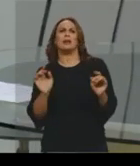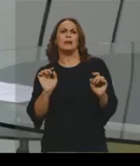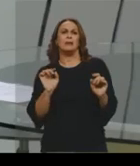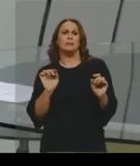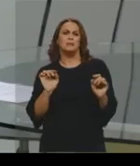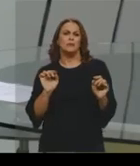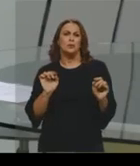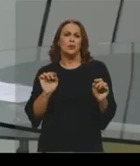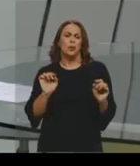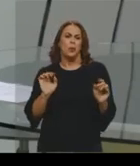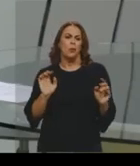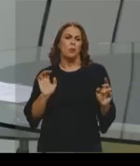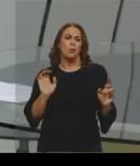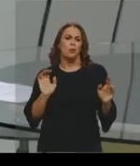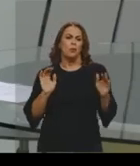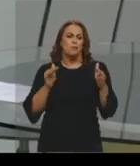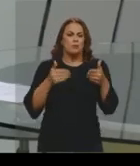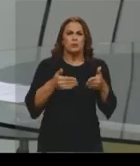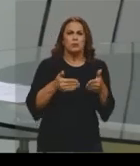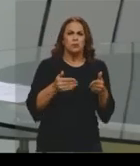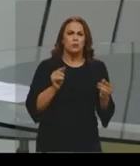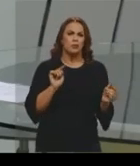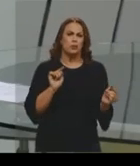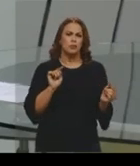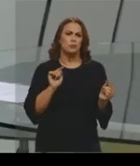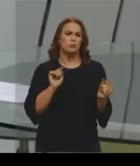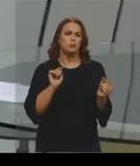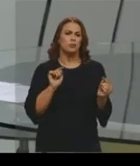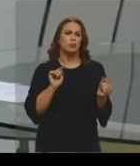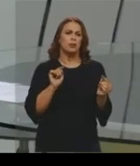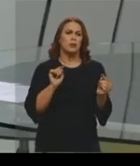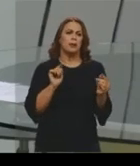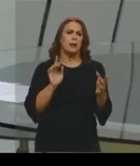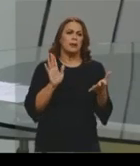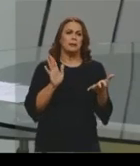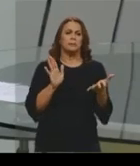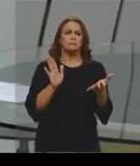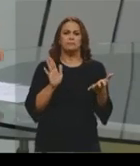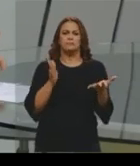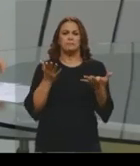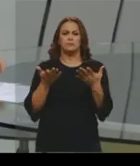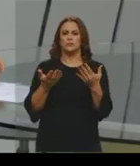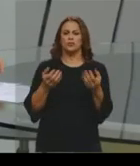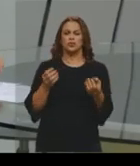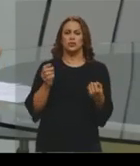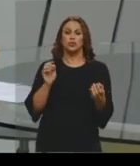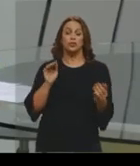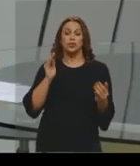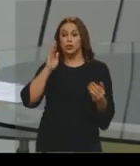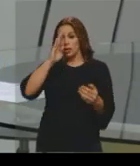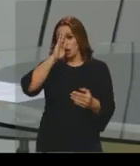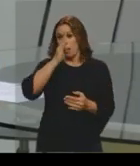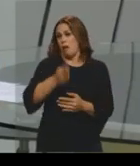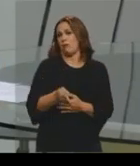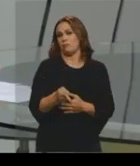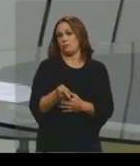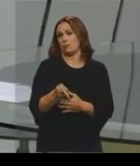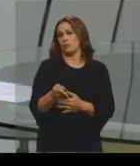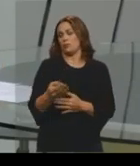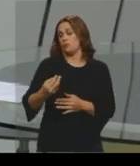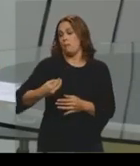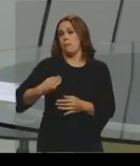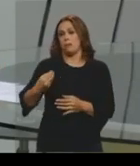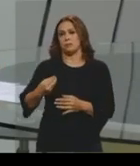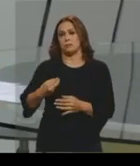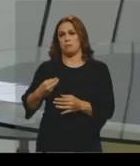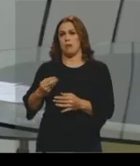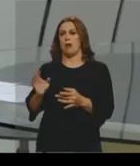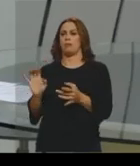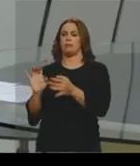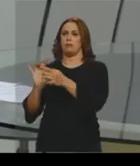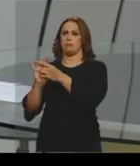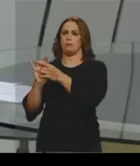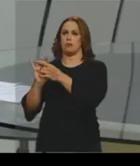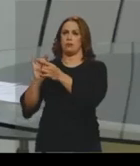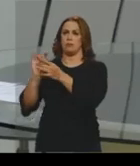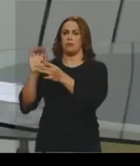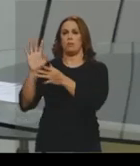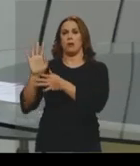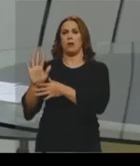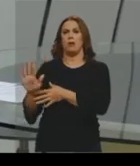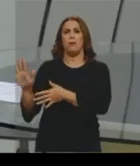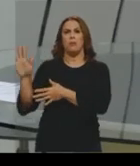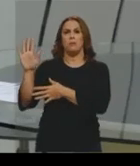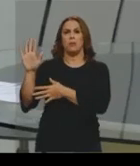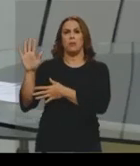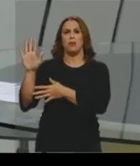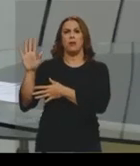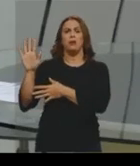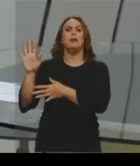relação direta entre estar ou não dentro de um bloco econômico da União Europeia e ainda ser uma monarquia. Até porque dentro